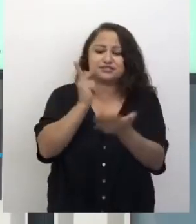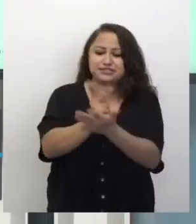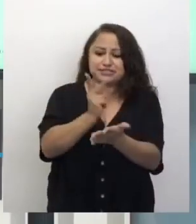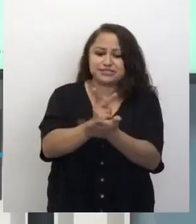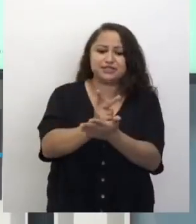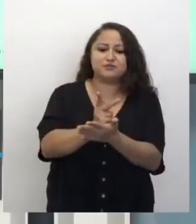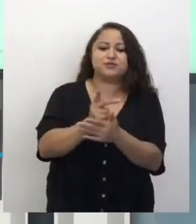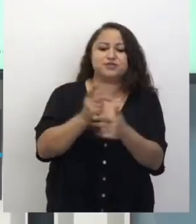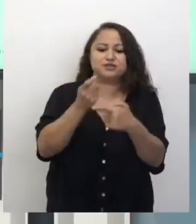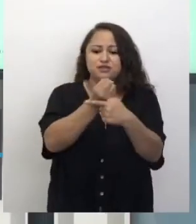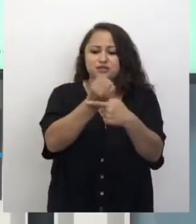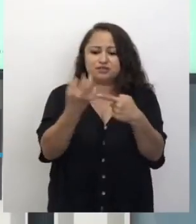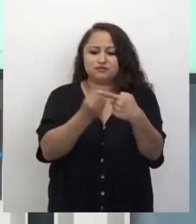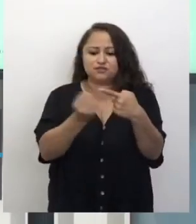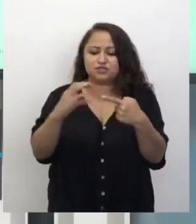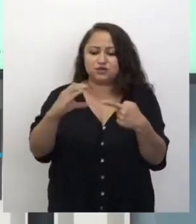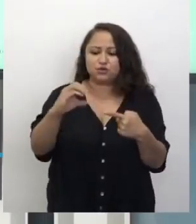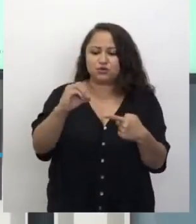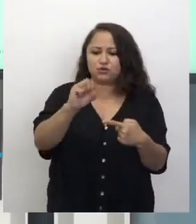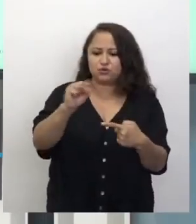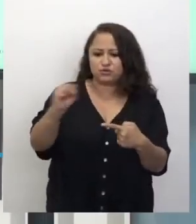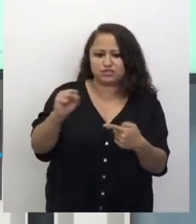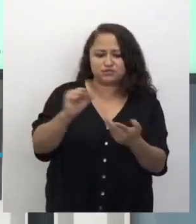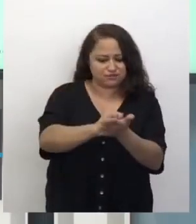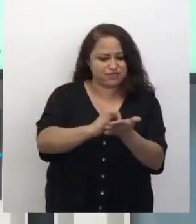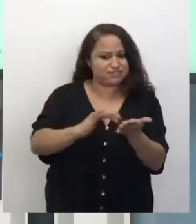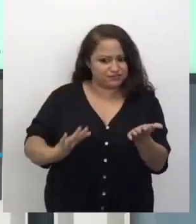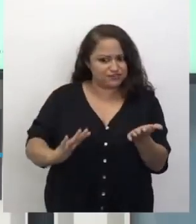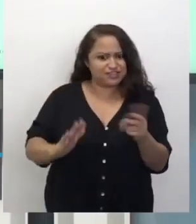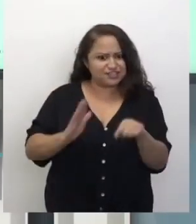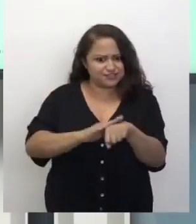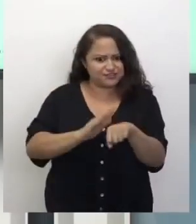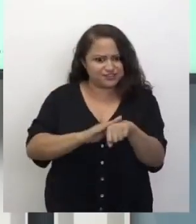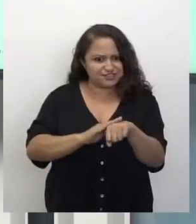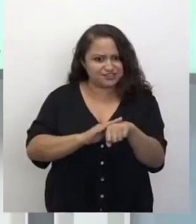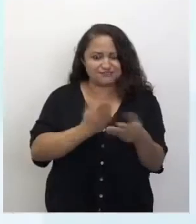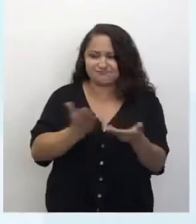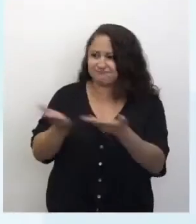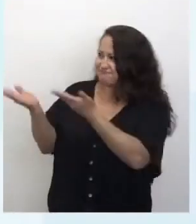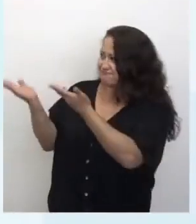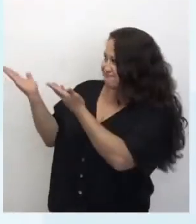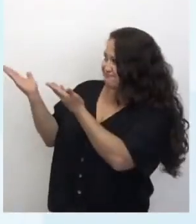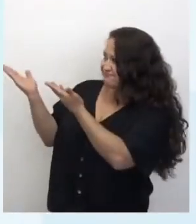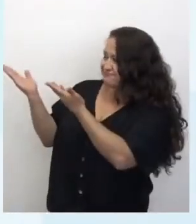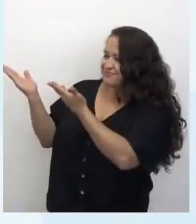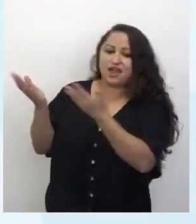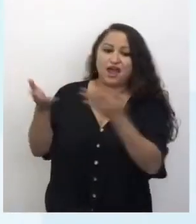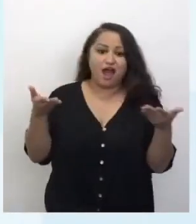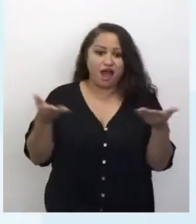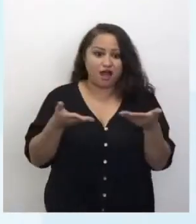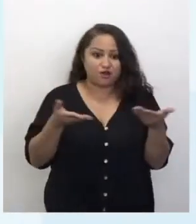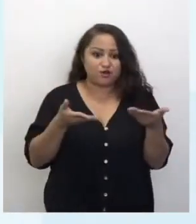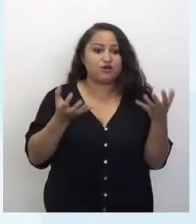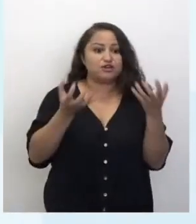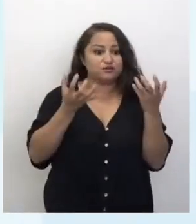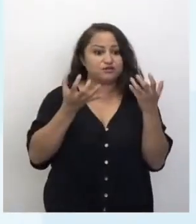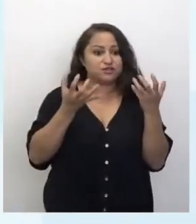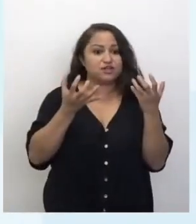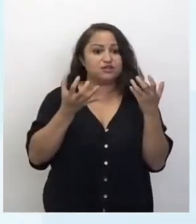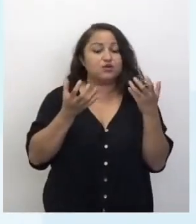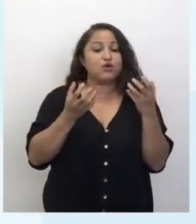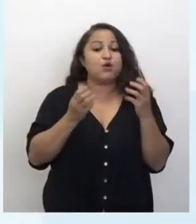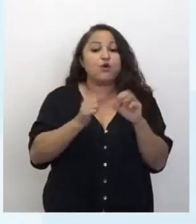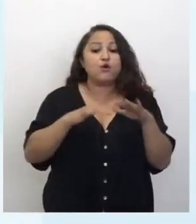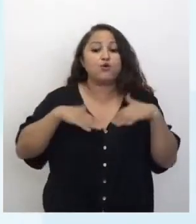Tudo bem? Vamos fazer uma atividade? Então, olha essa atividade. Agora, eu quero que você fala para mim qual